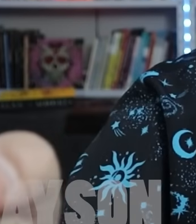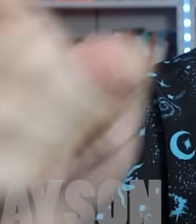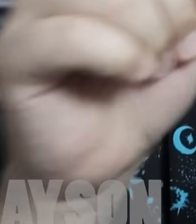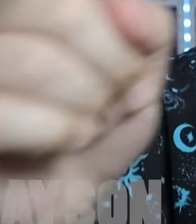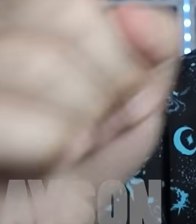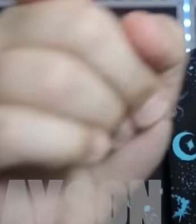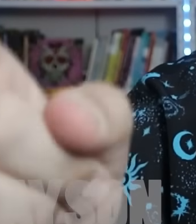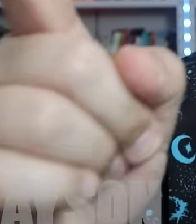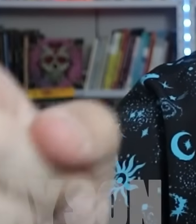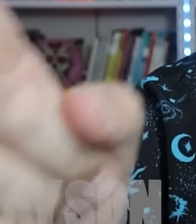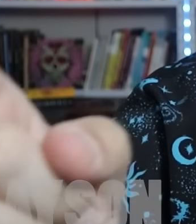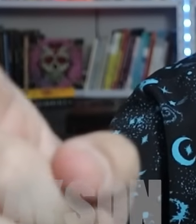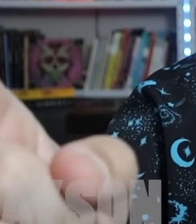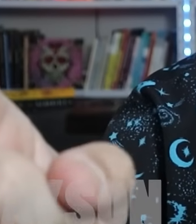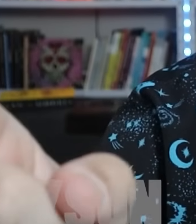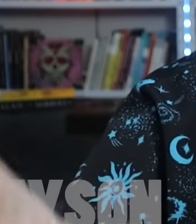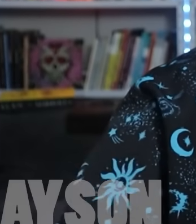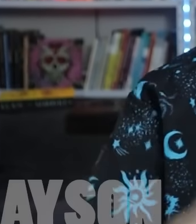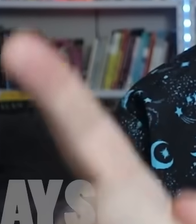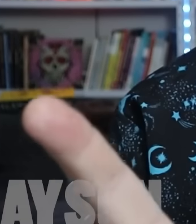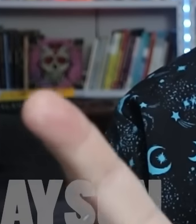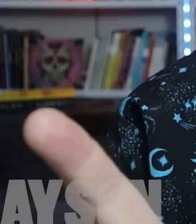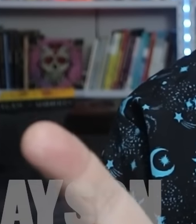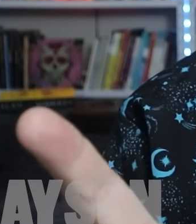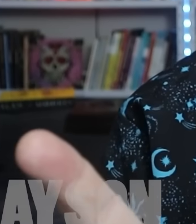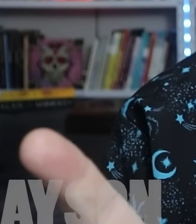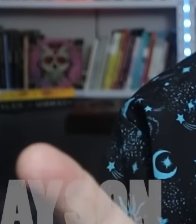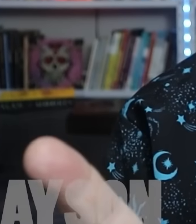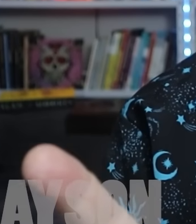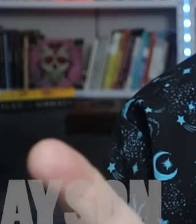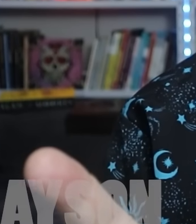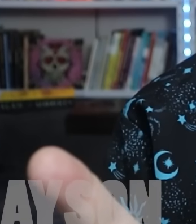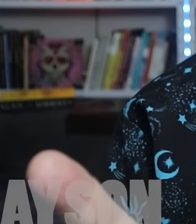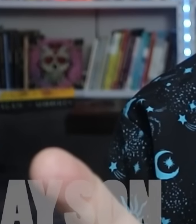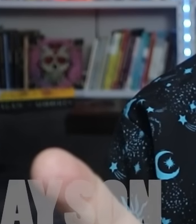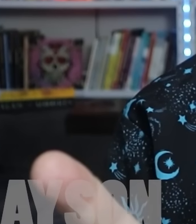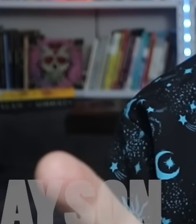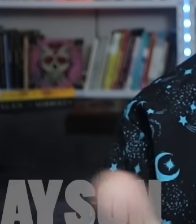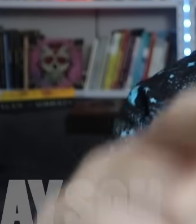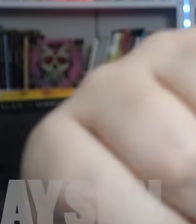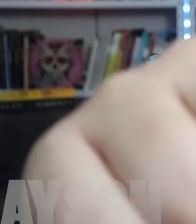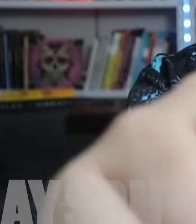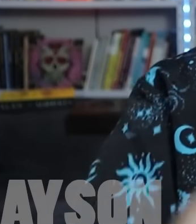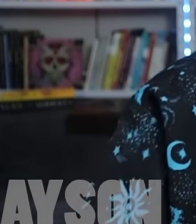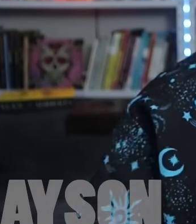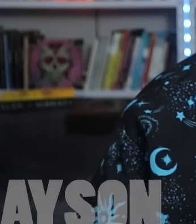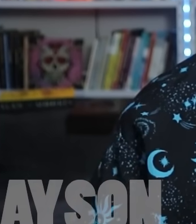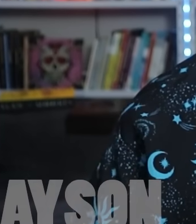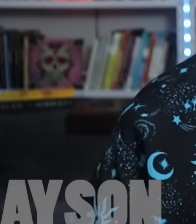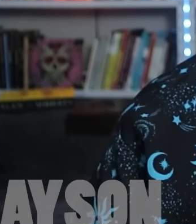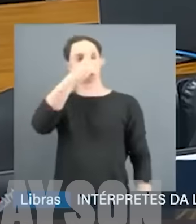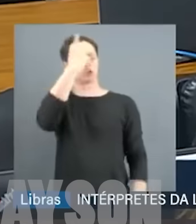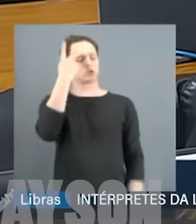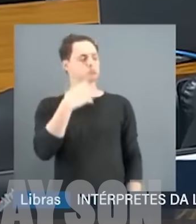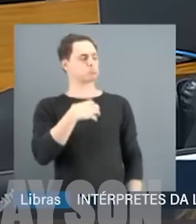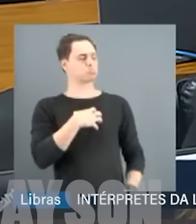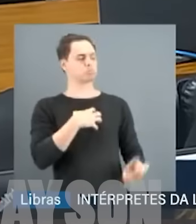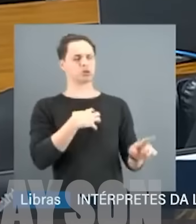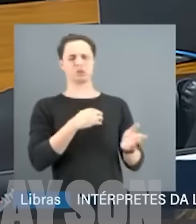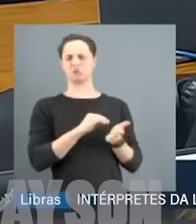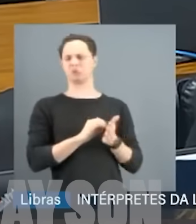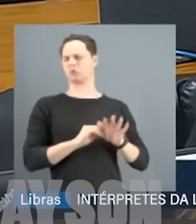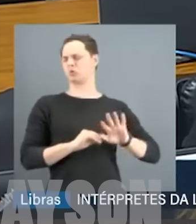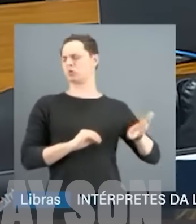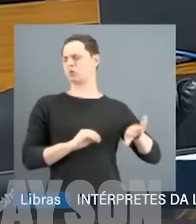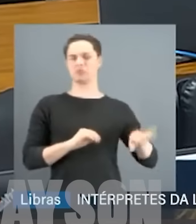Nicolas saiu agora há pouco essa notícia que a outra coisa que ele vai tentar esconder de todas as formas mas vamos ao vídeo não